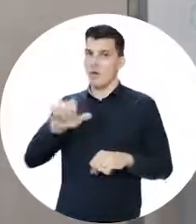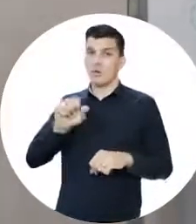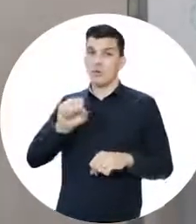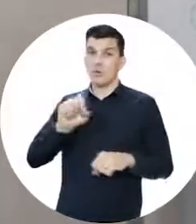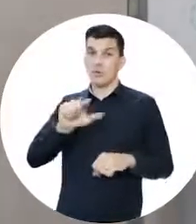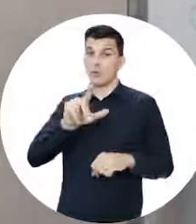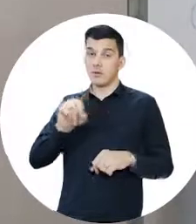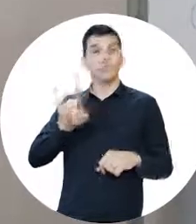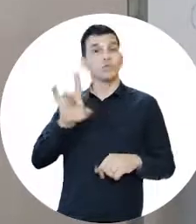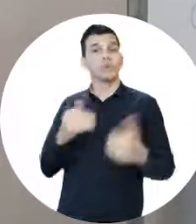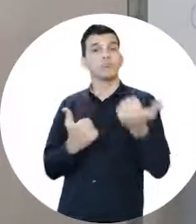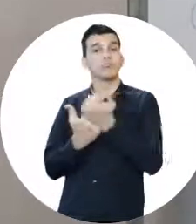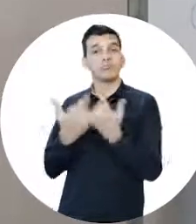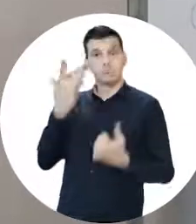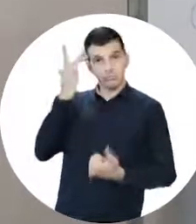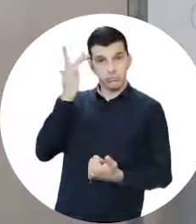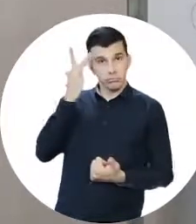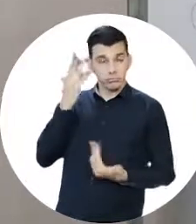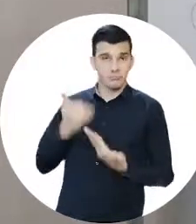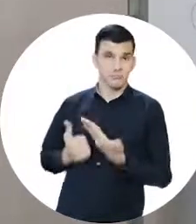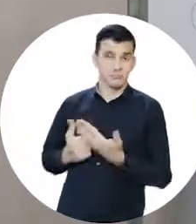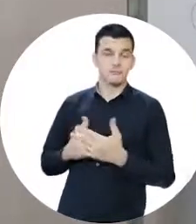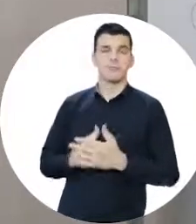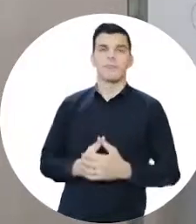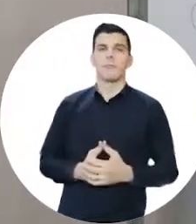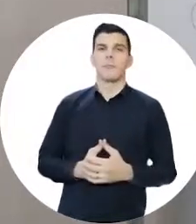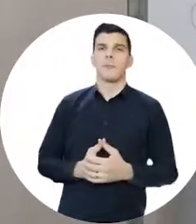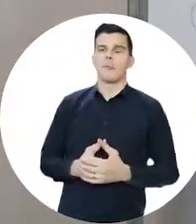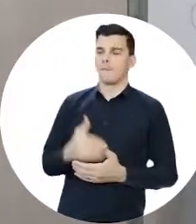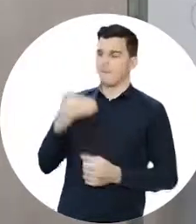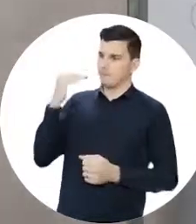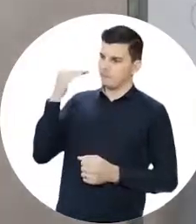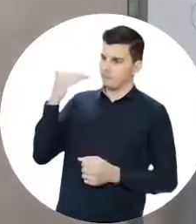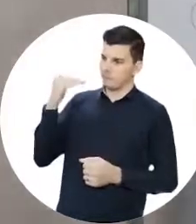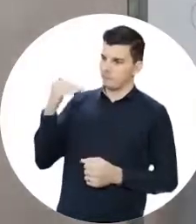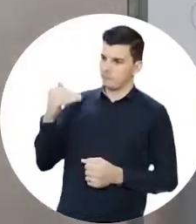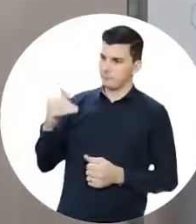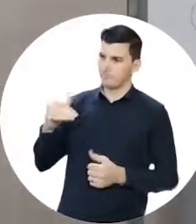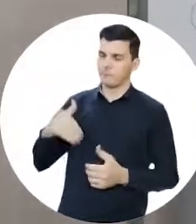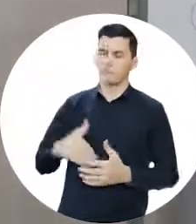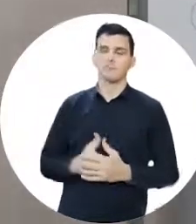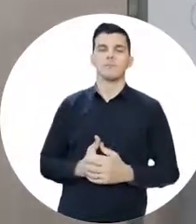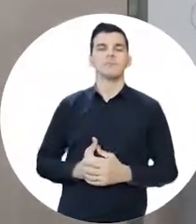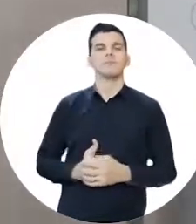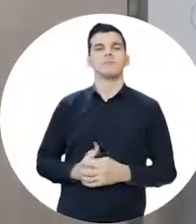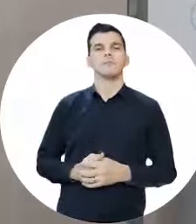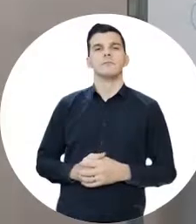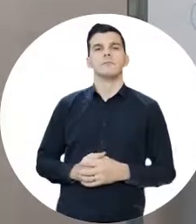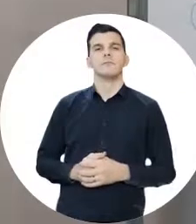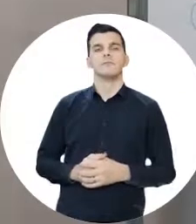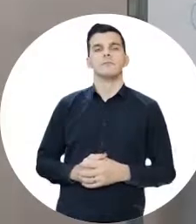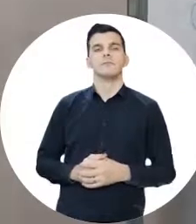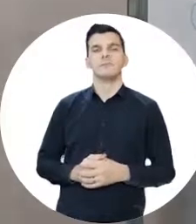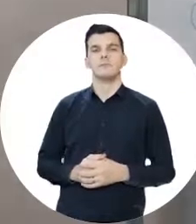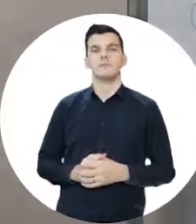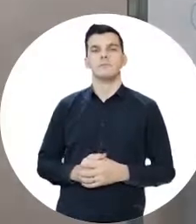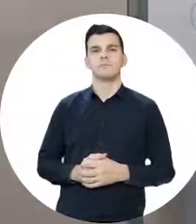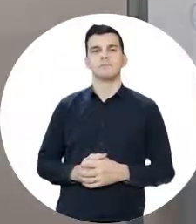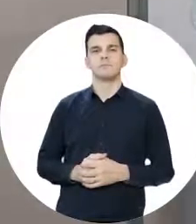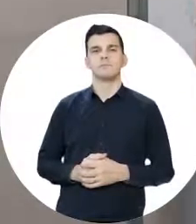diretos, só jogar na fórmula. Título é igual volume de soluto, volume de solução vezes